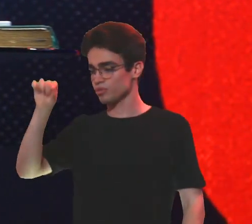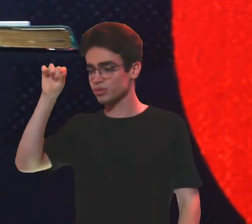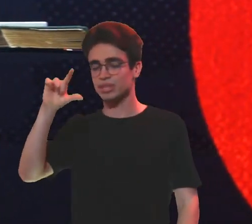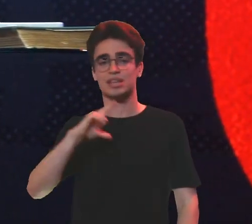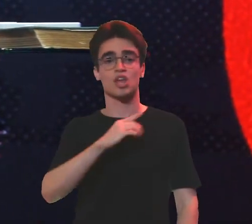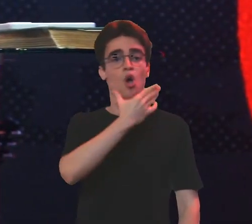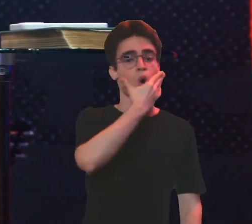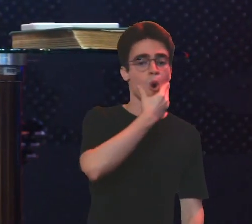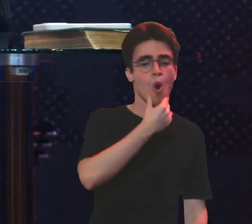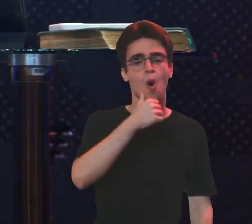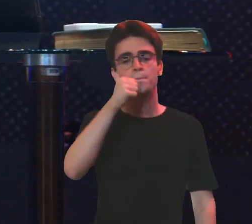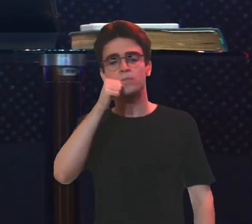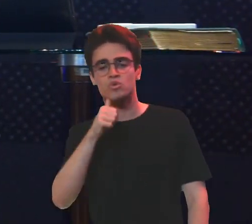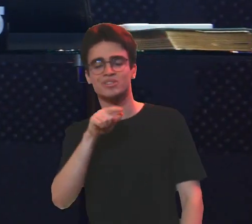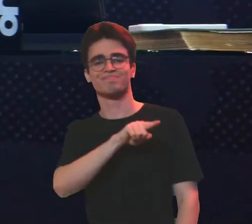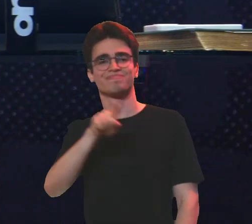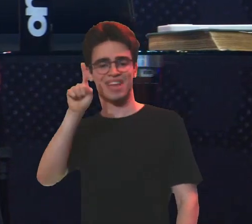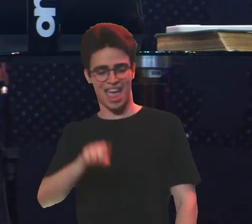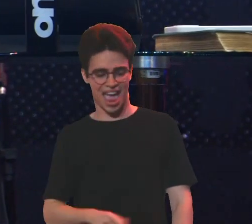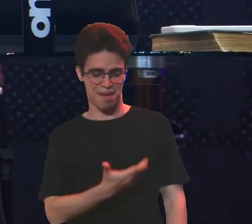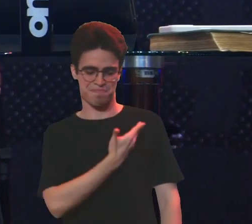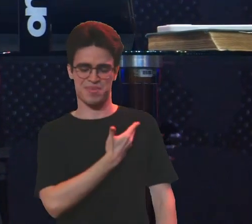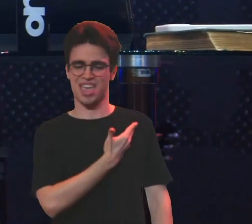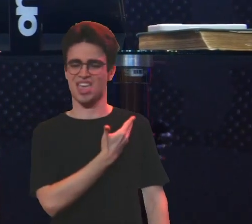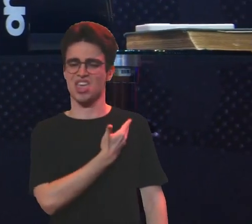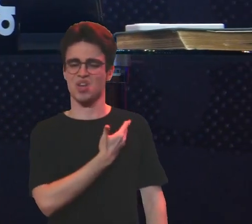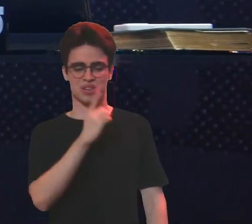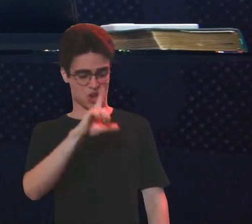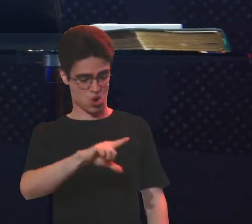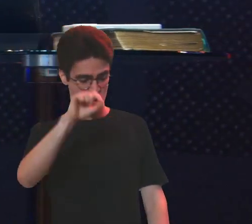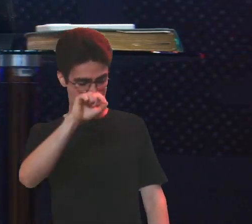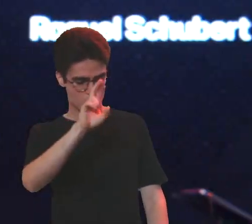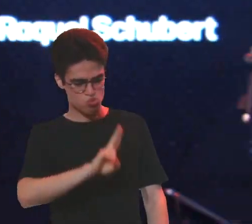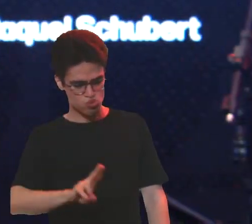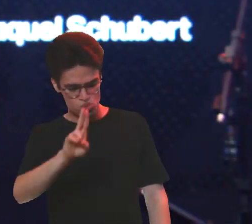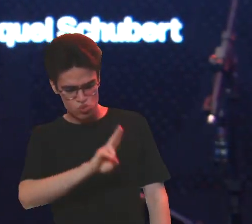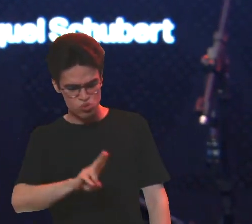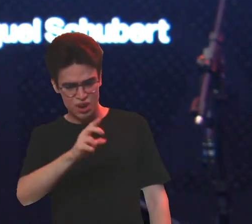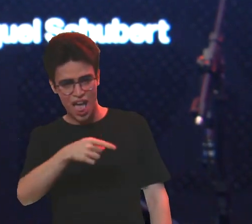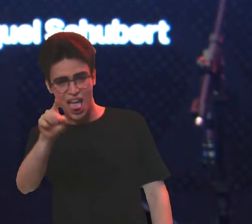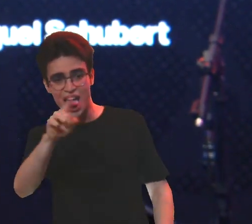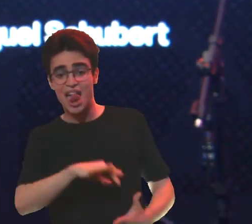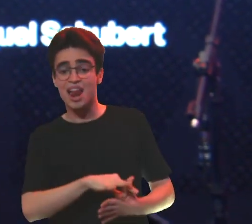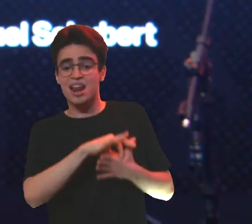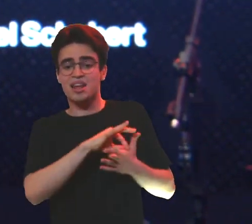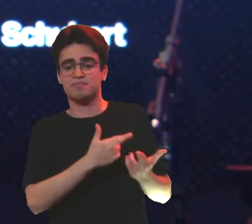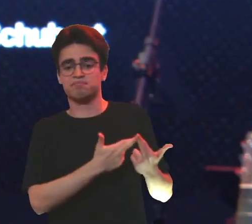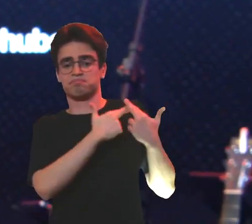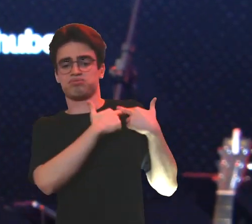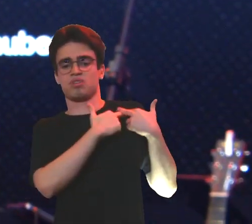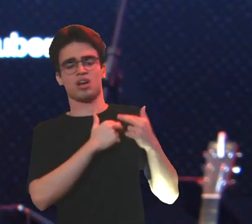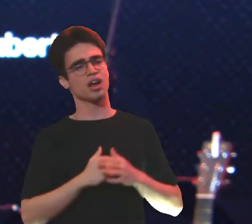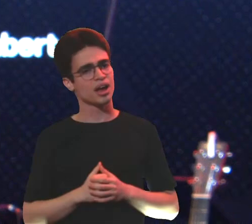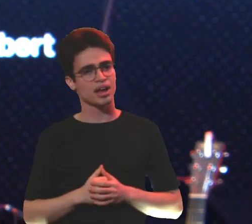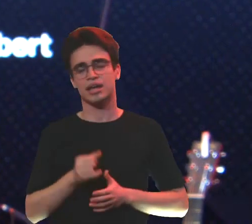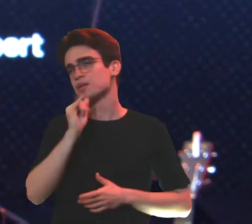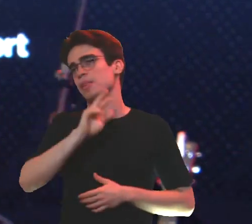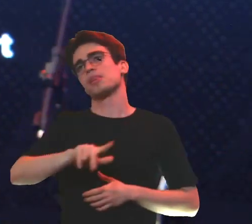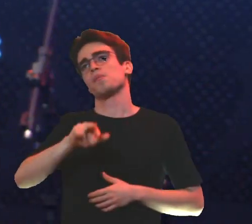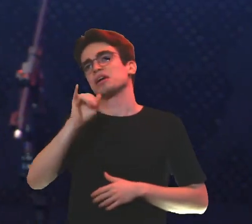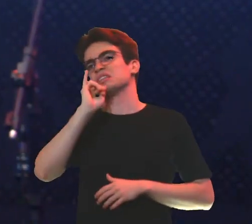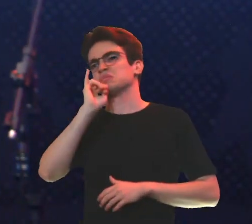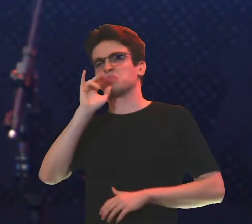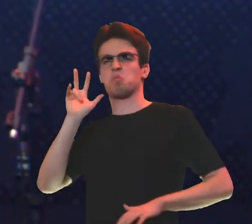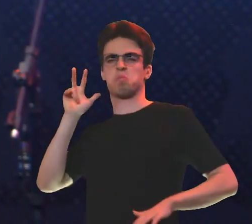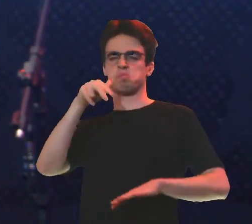mulheres que eram amigos dele, para que ele pudesse usar como líderes nesses movimentos. Não são grandes homens